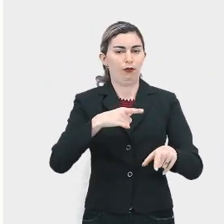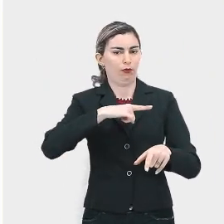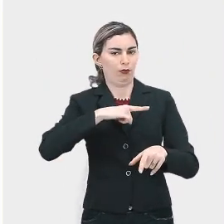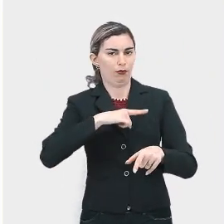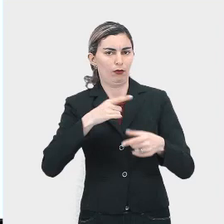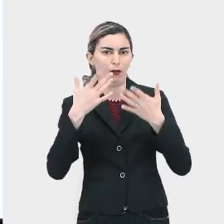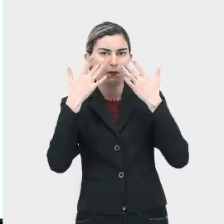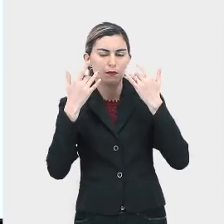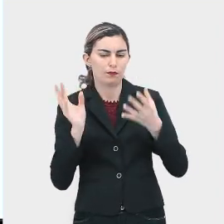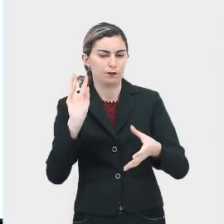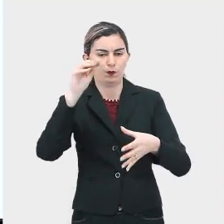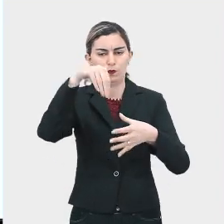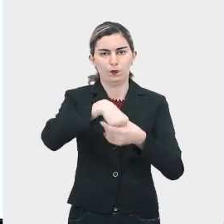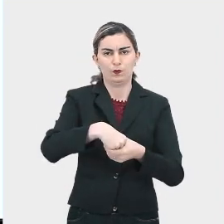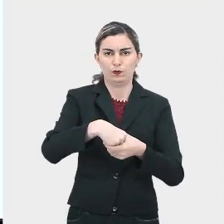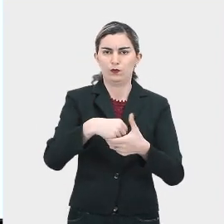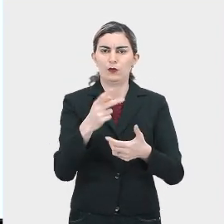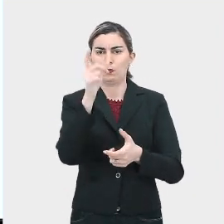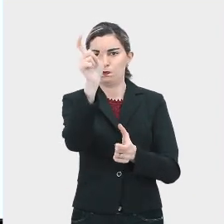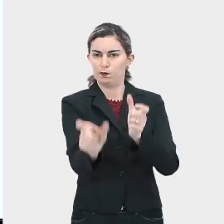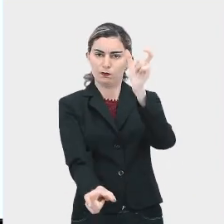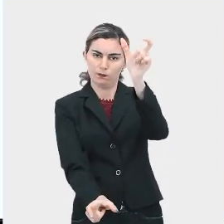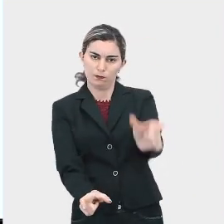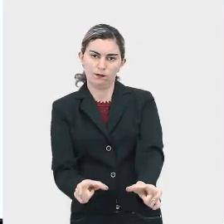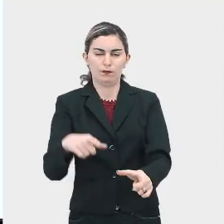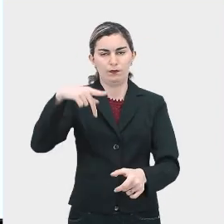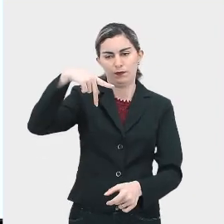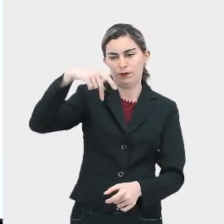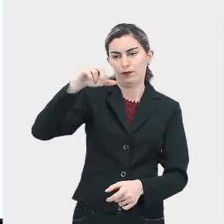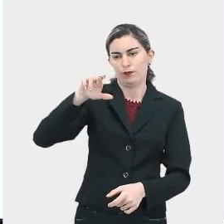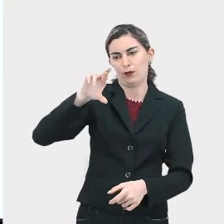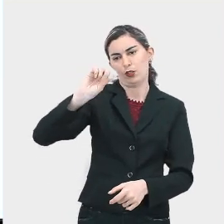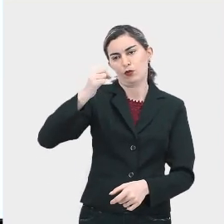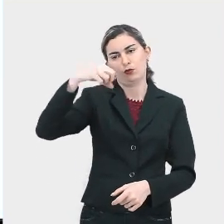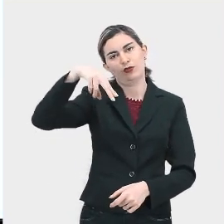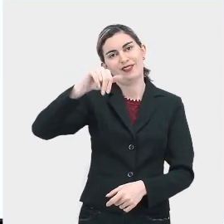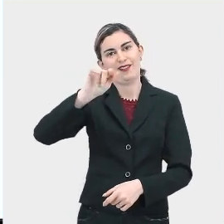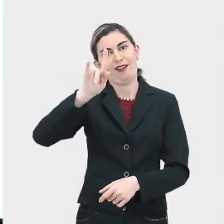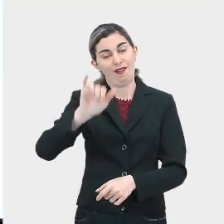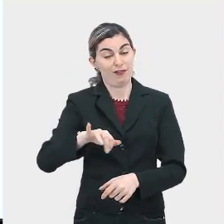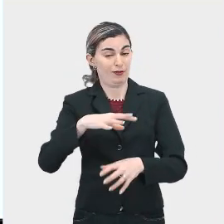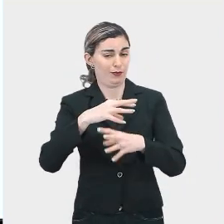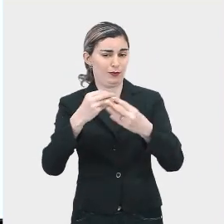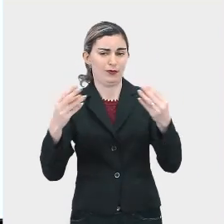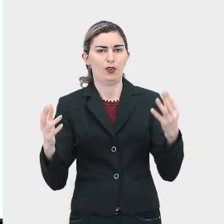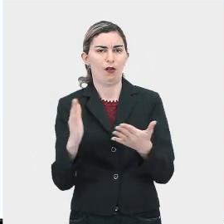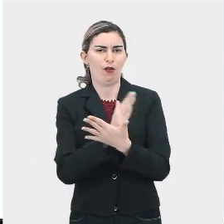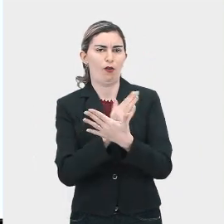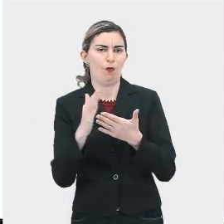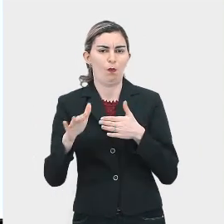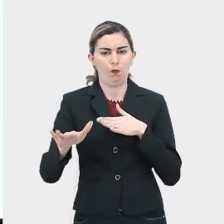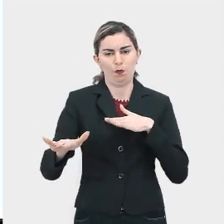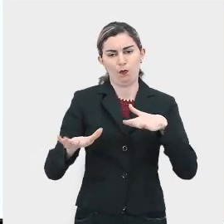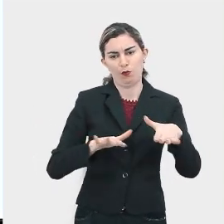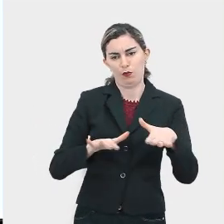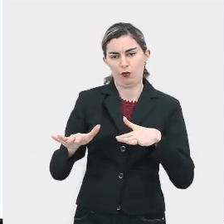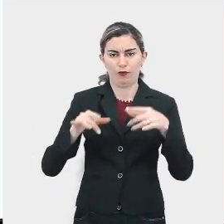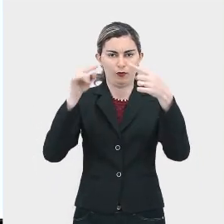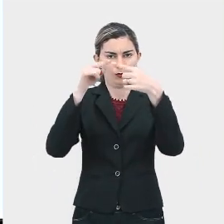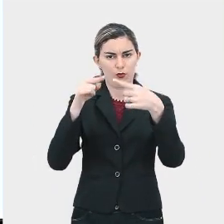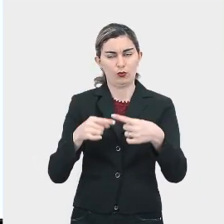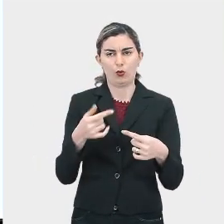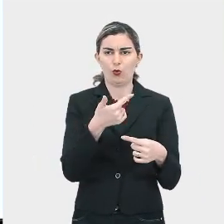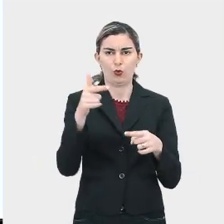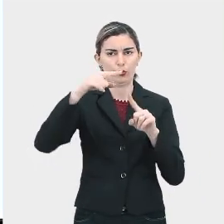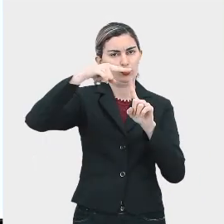são inseridos personagens. E por muitas vezes ela tem alguns movimentos relacionados